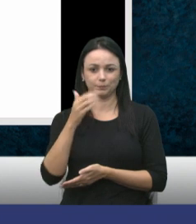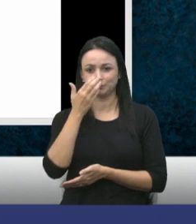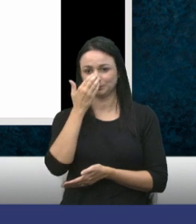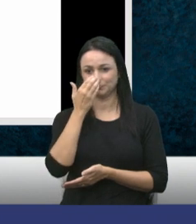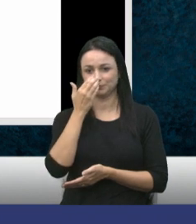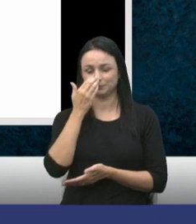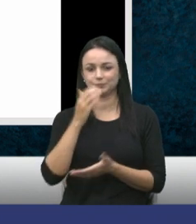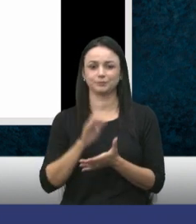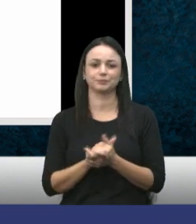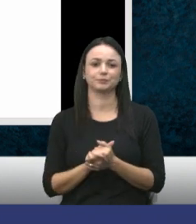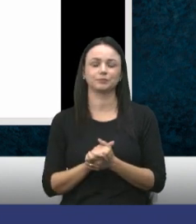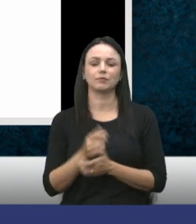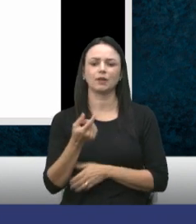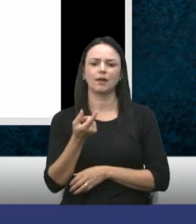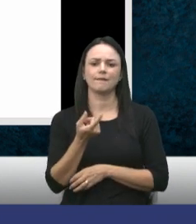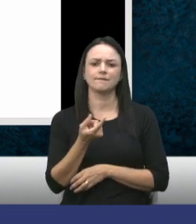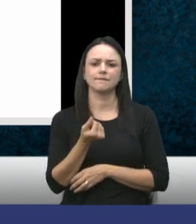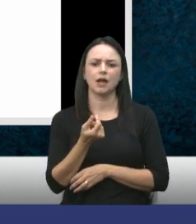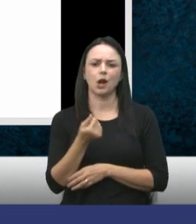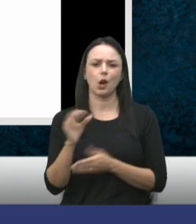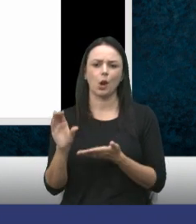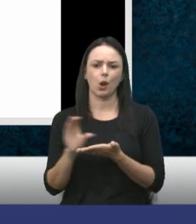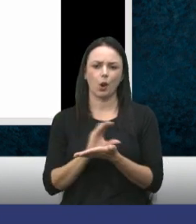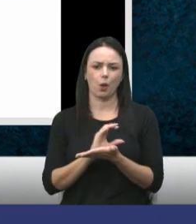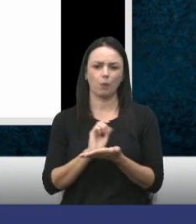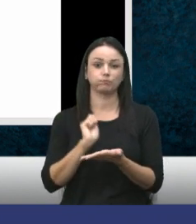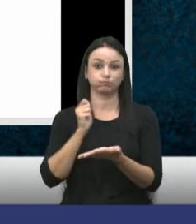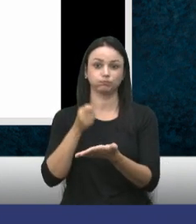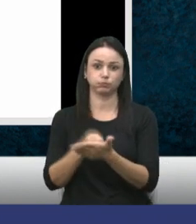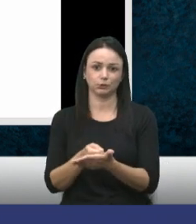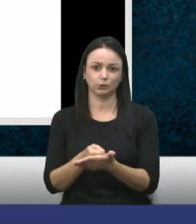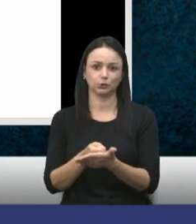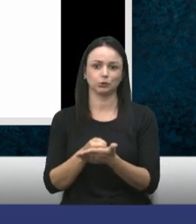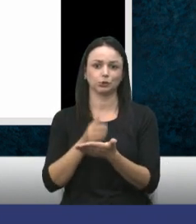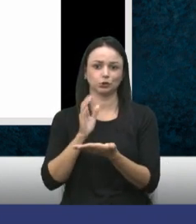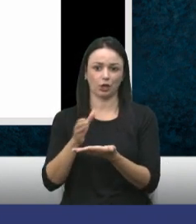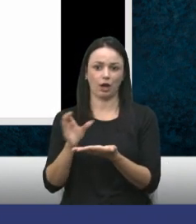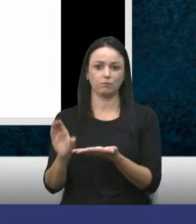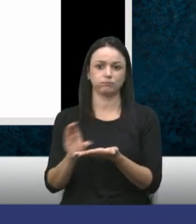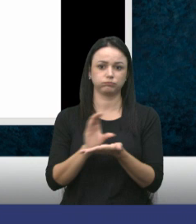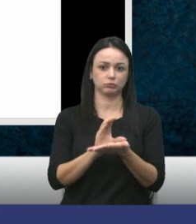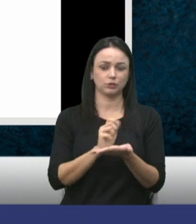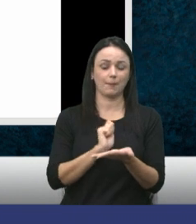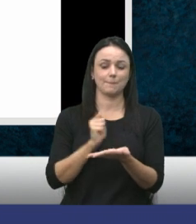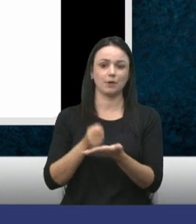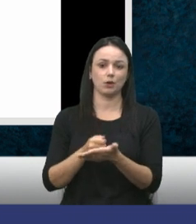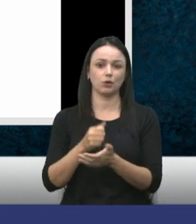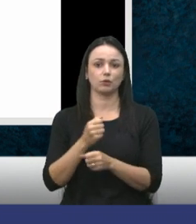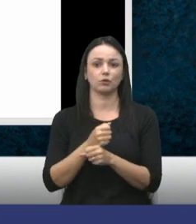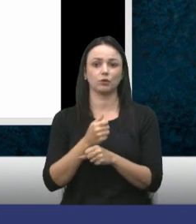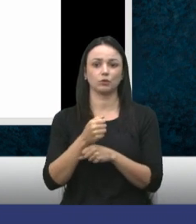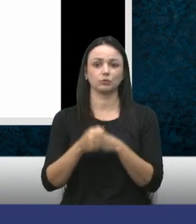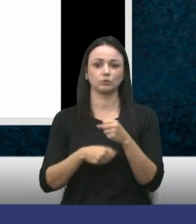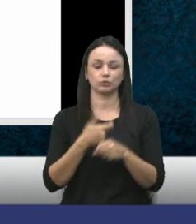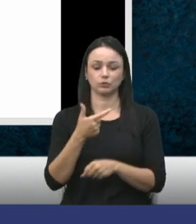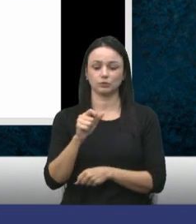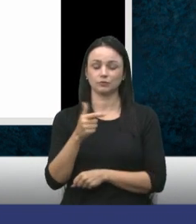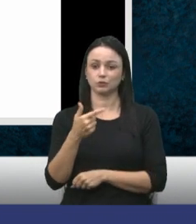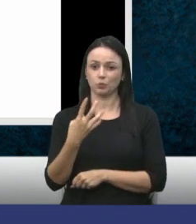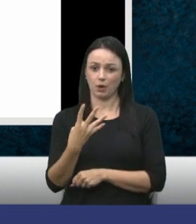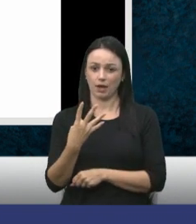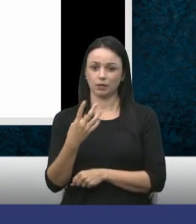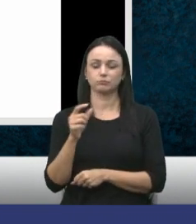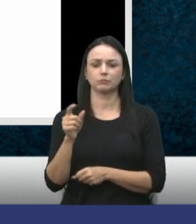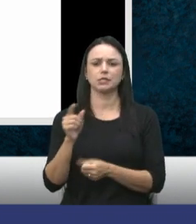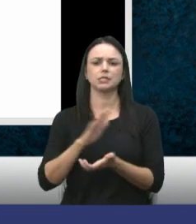Os valores liquidados daquilo que está empenhado, que foi empenhado para o primeiro quadrimestre de 2024, despesas